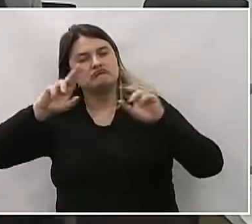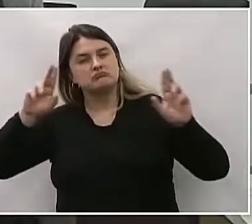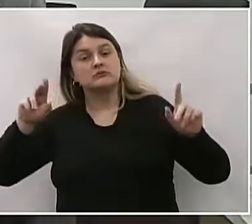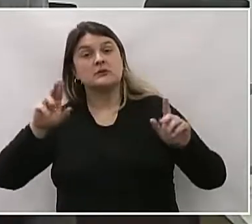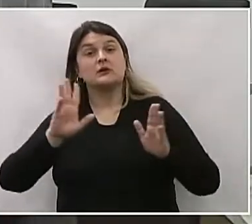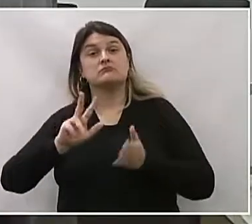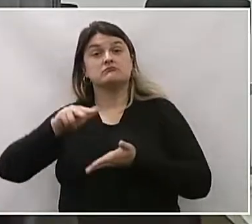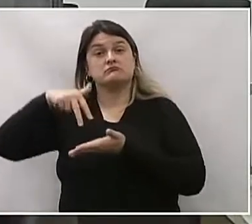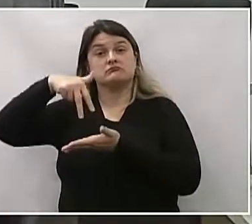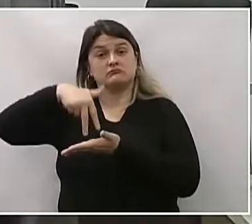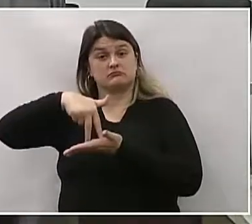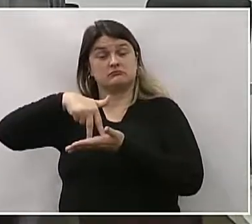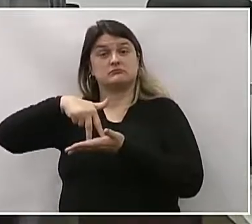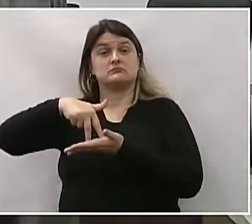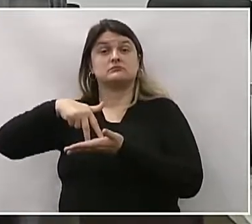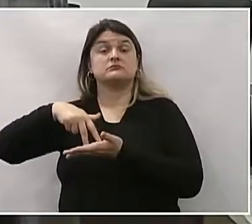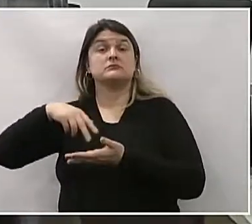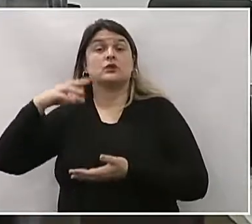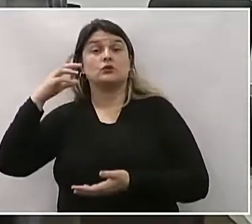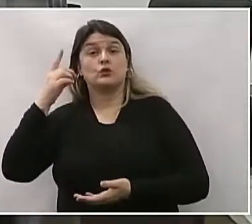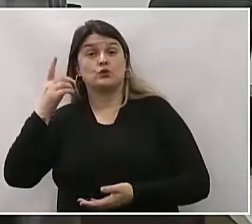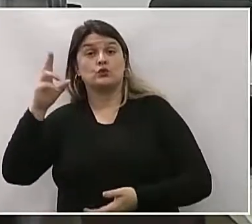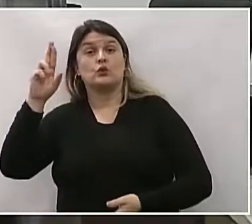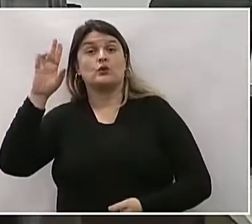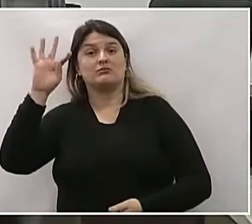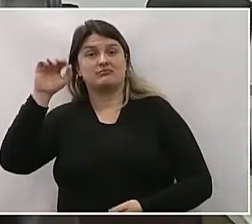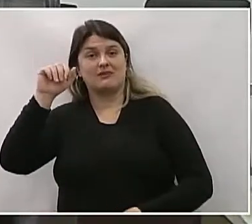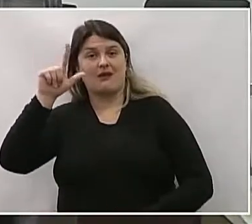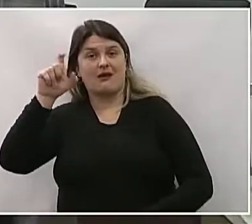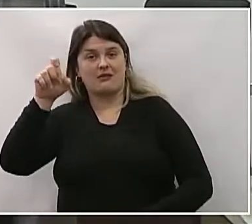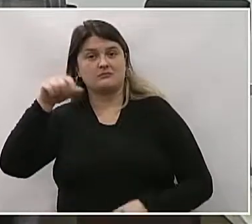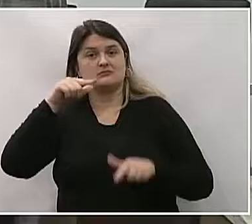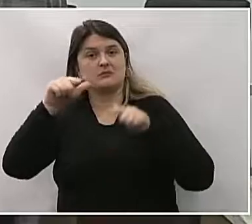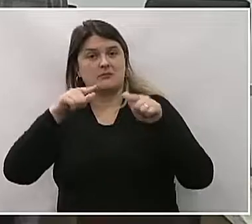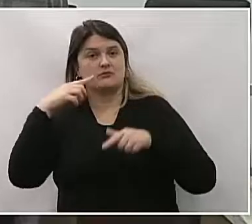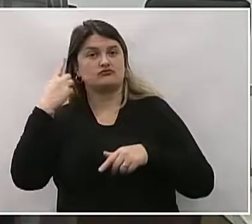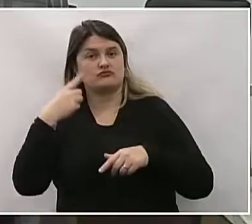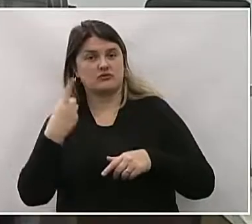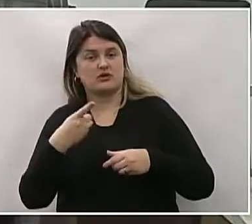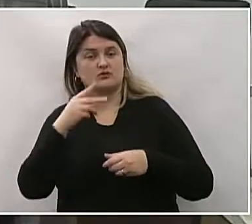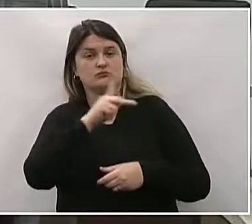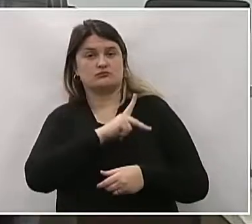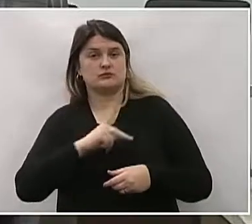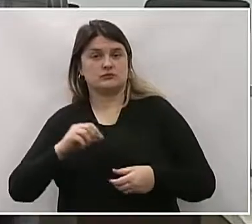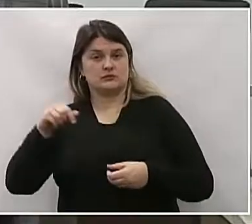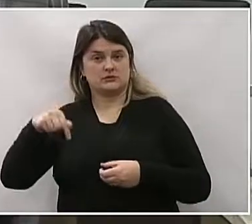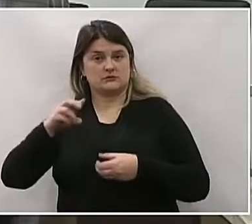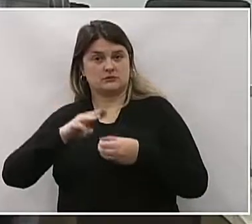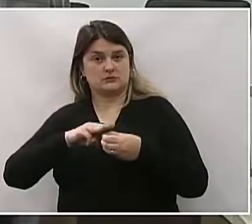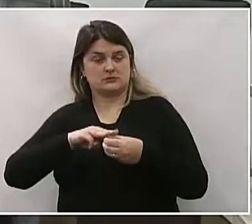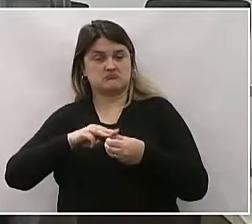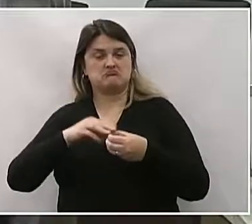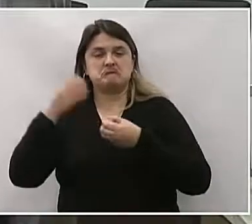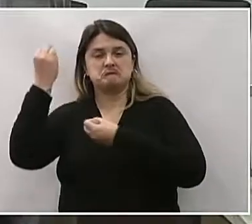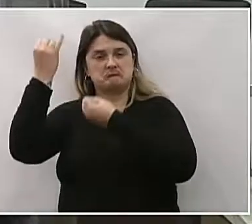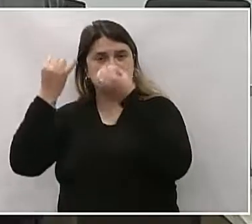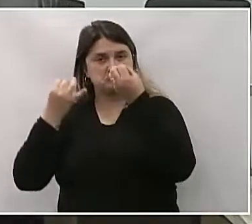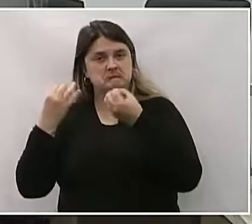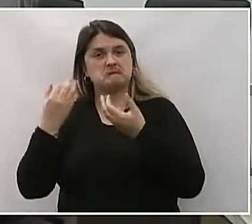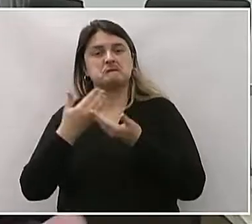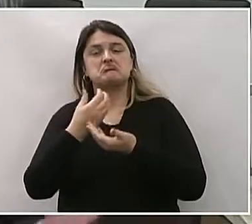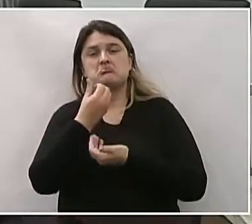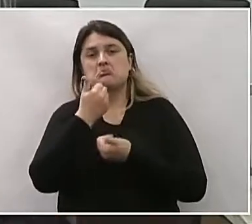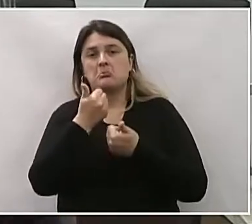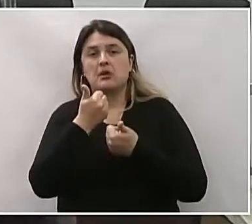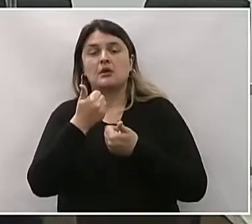uso da Tribuna pelo Dr Thales defensor público do nosso município uma explanação muito